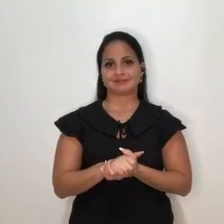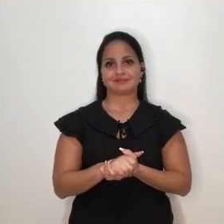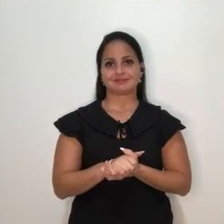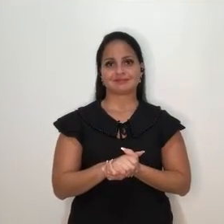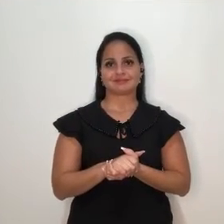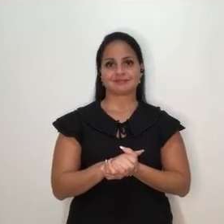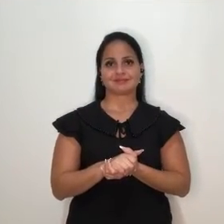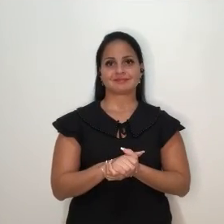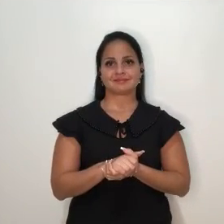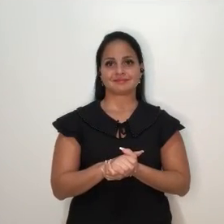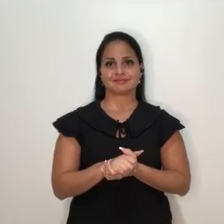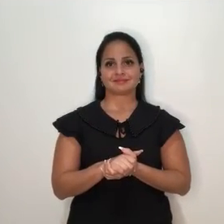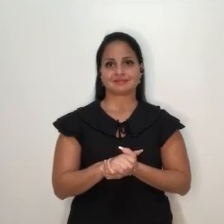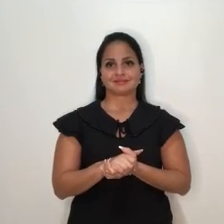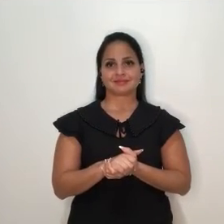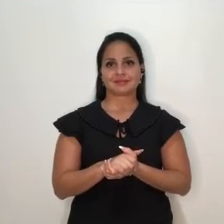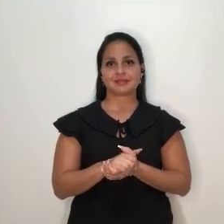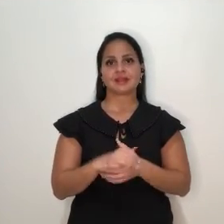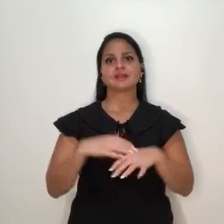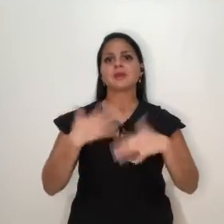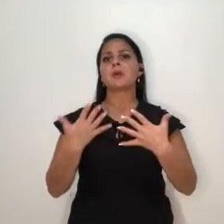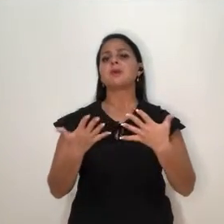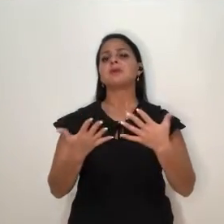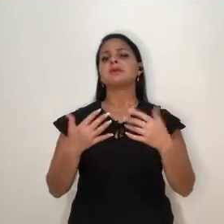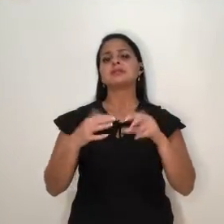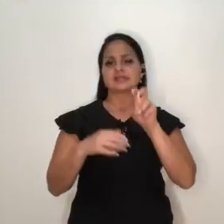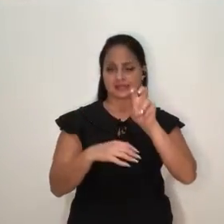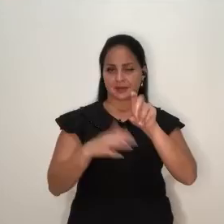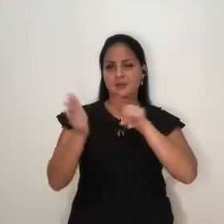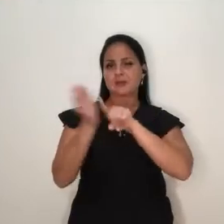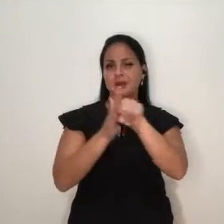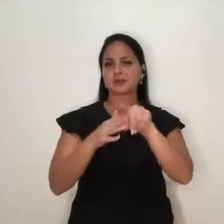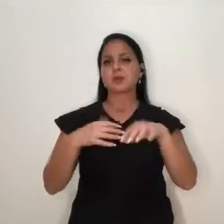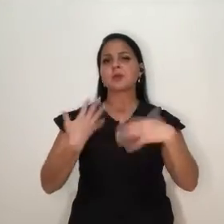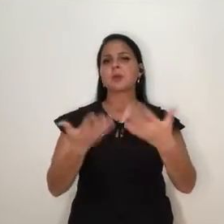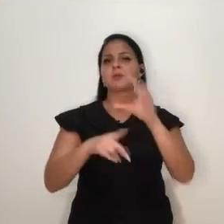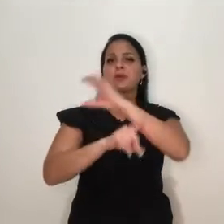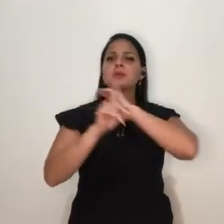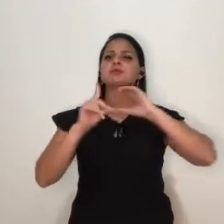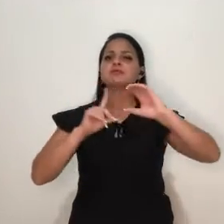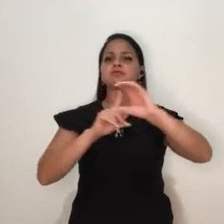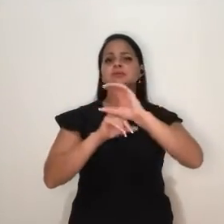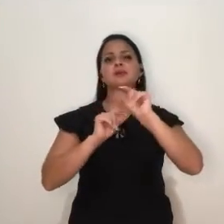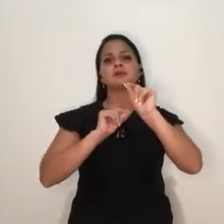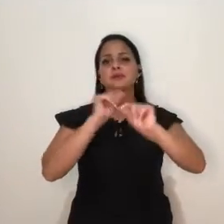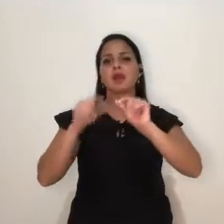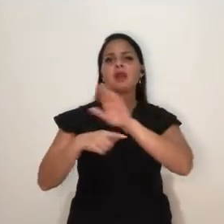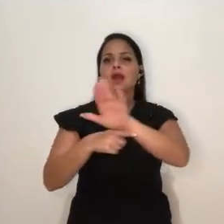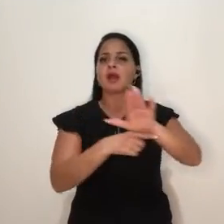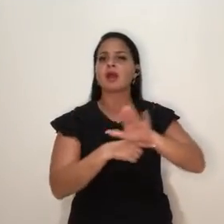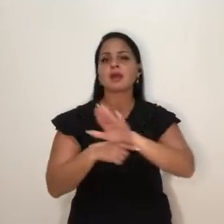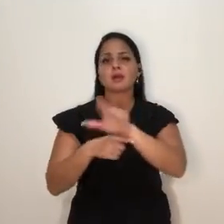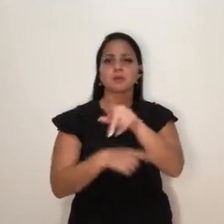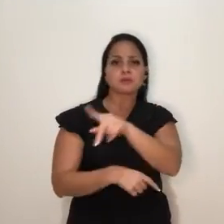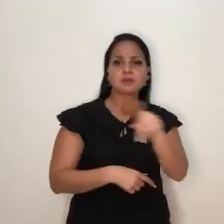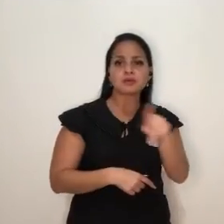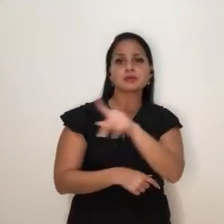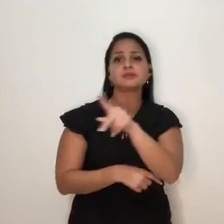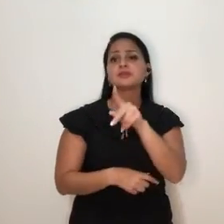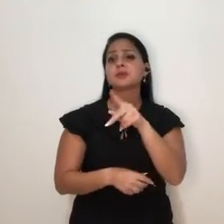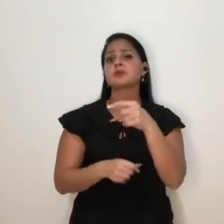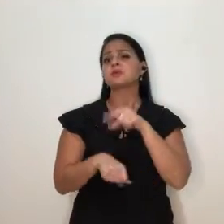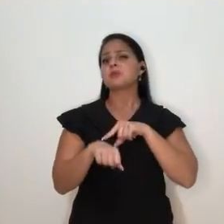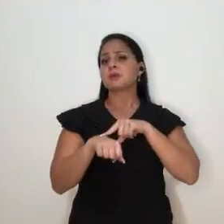contribuições para a comunidade de estudantes e professores durante a realização do programa? Bom, eu fui muito engajada,